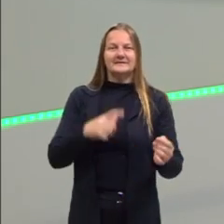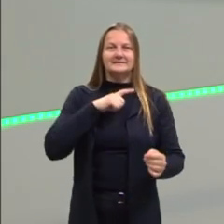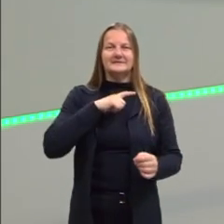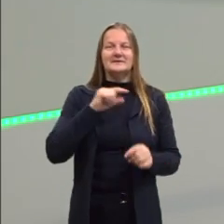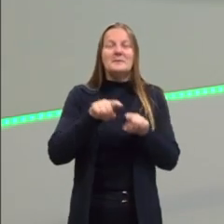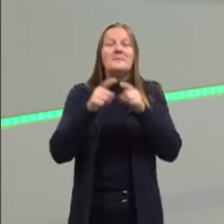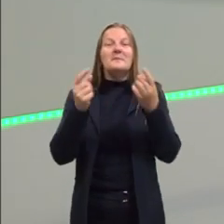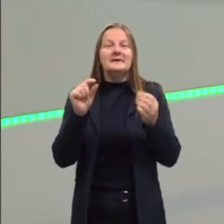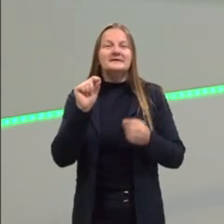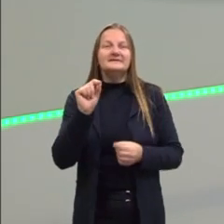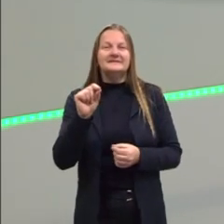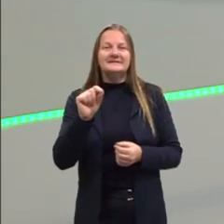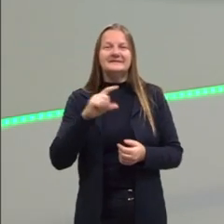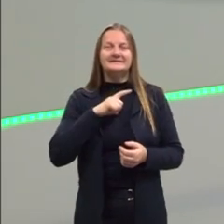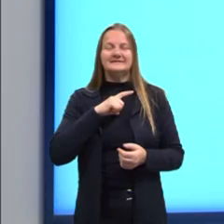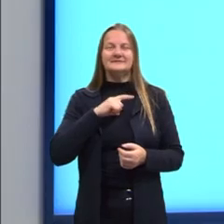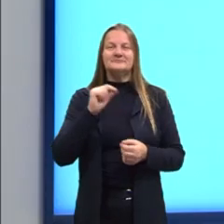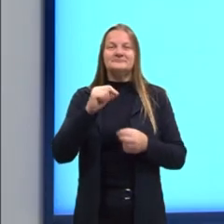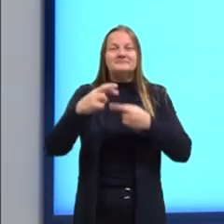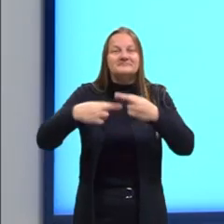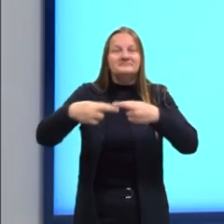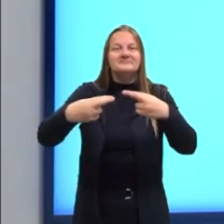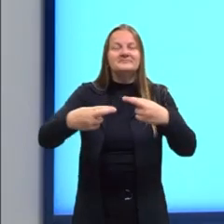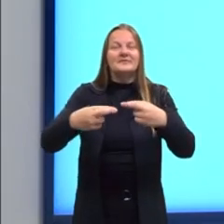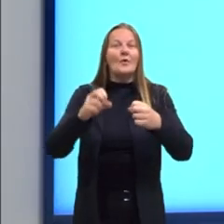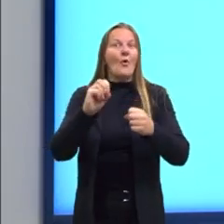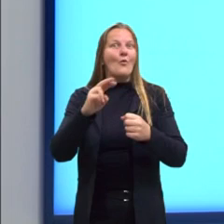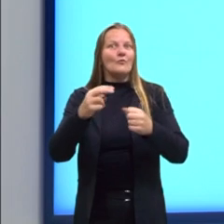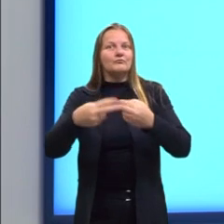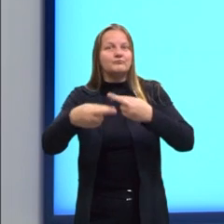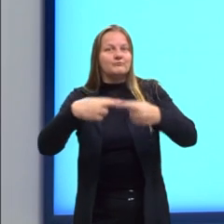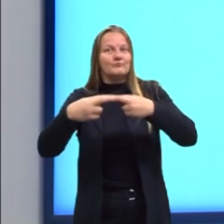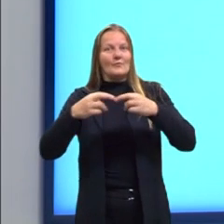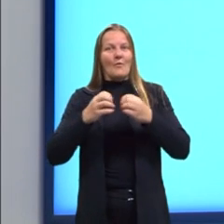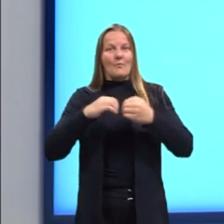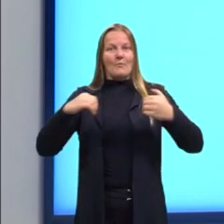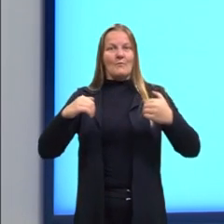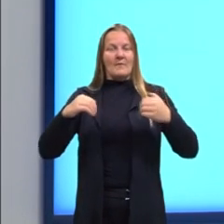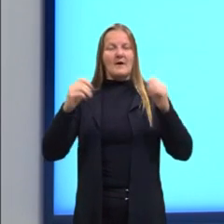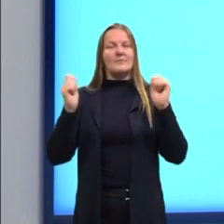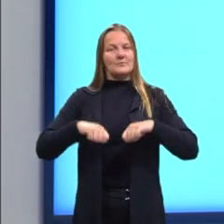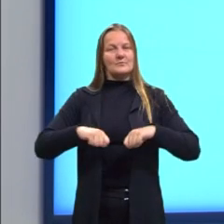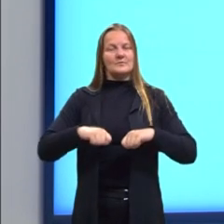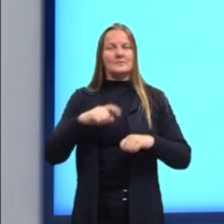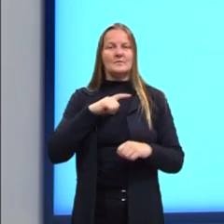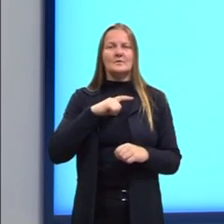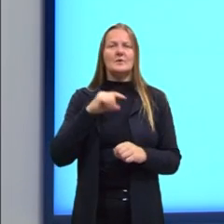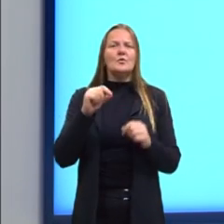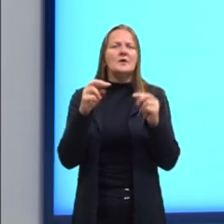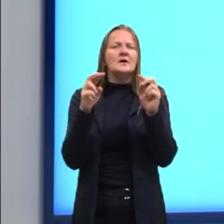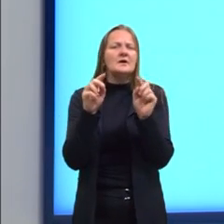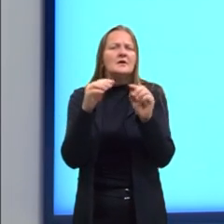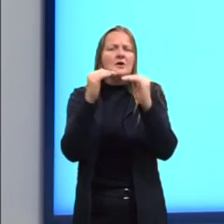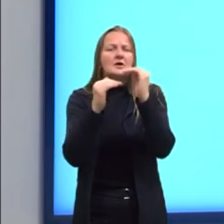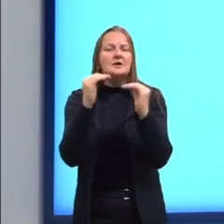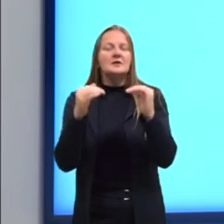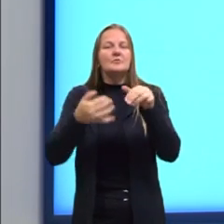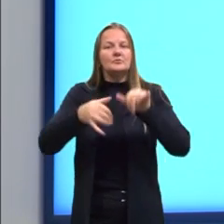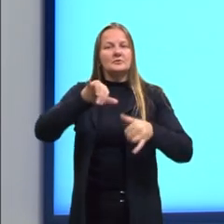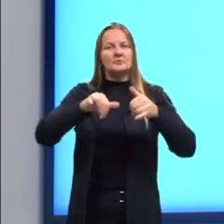que que reações reversíveis e irreversíveis tem a ver né tem em comum com o equilíbrio